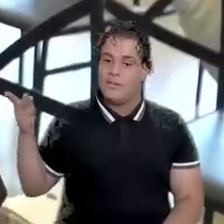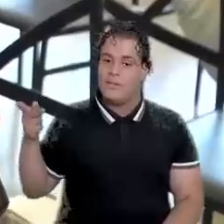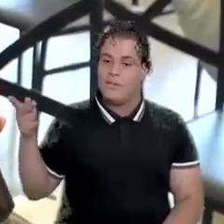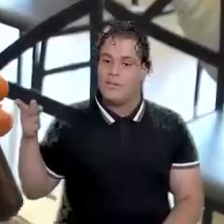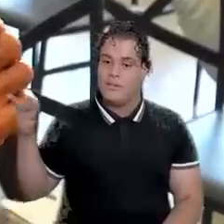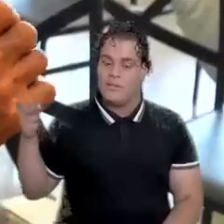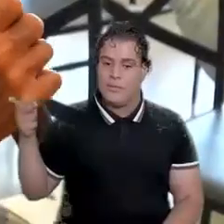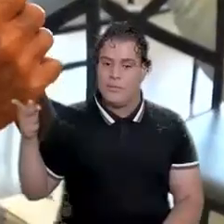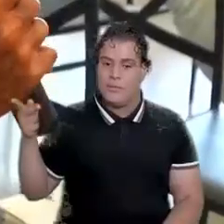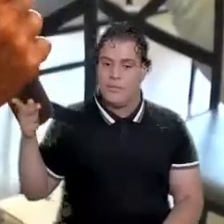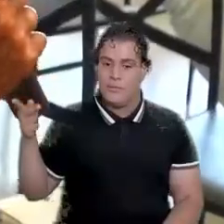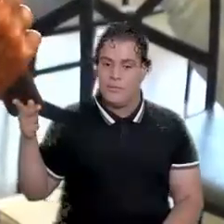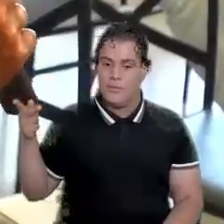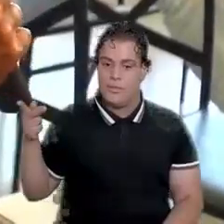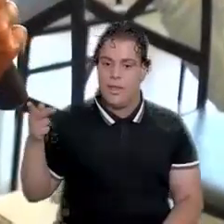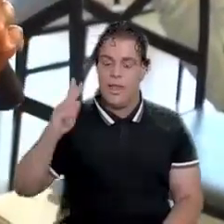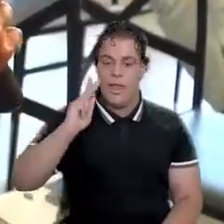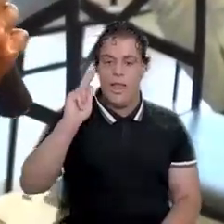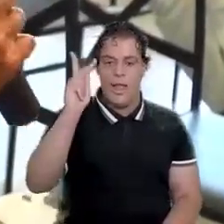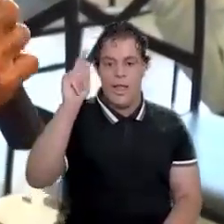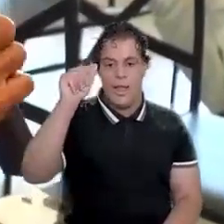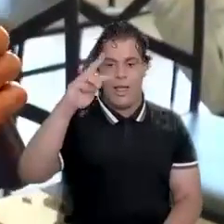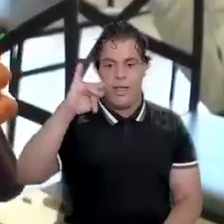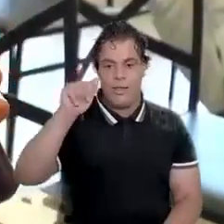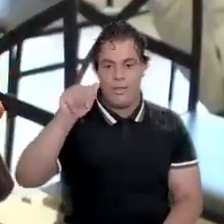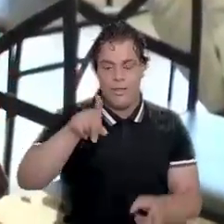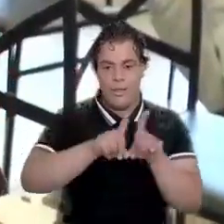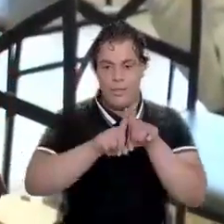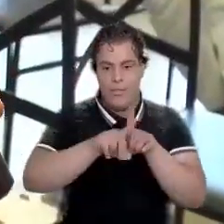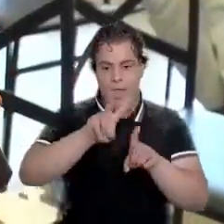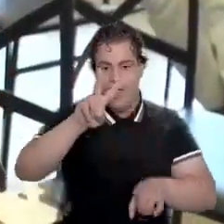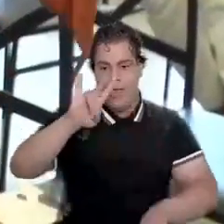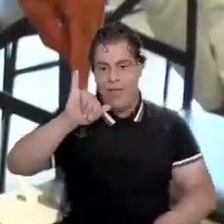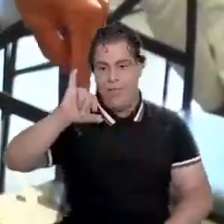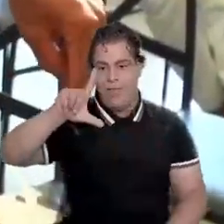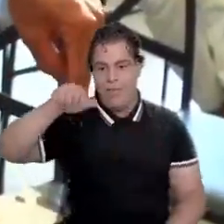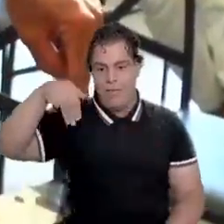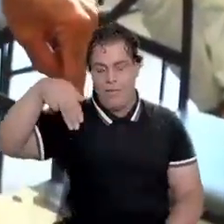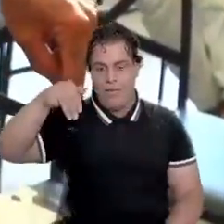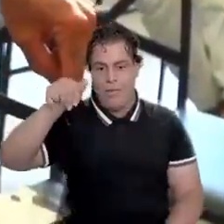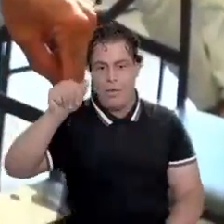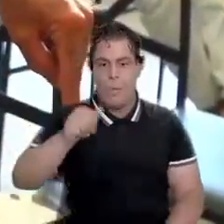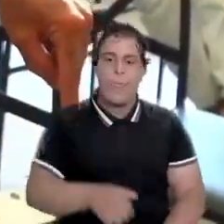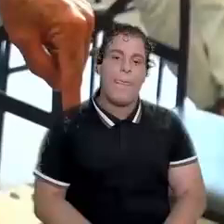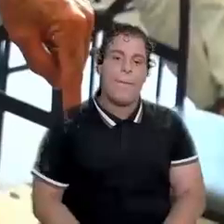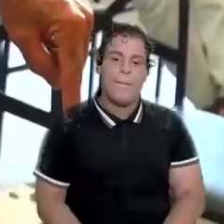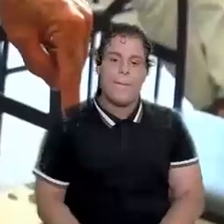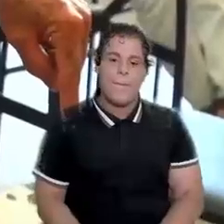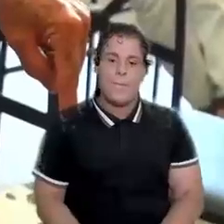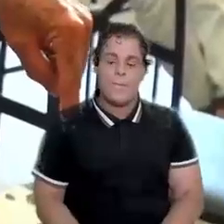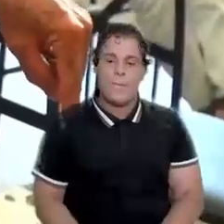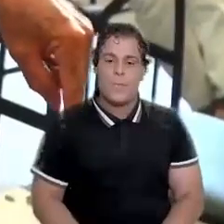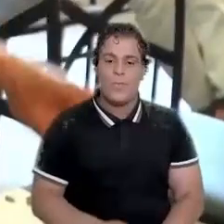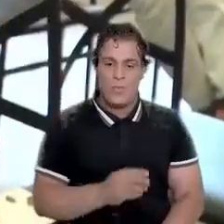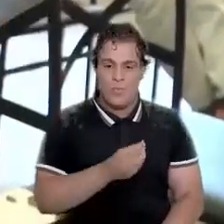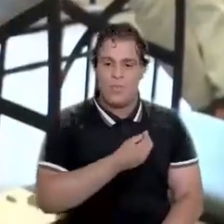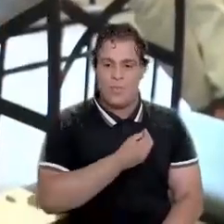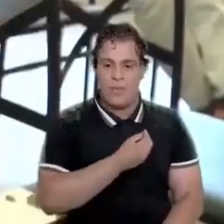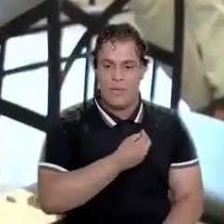confreiras, né? A Cátia Lemos e a Vilma Cunha, que Vilma vive,